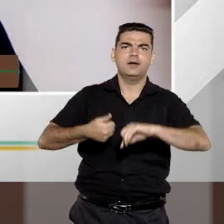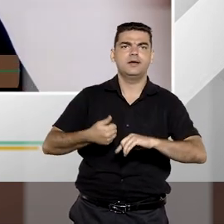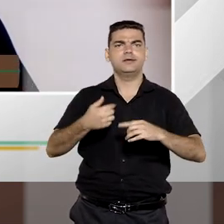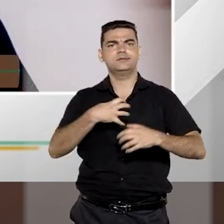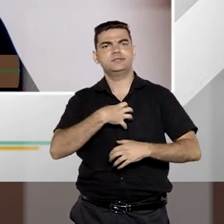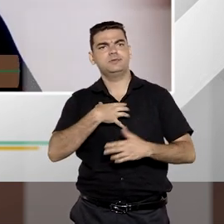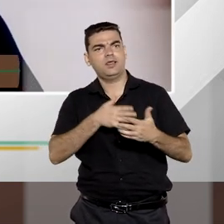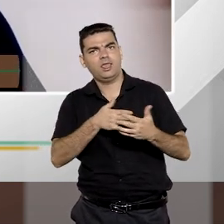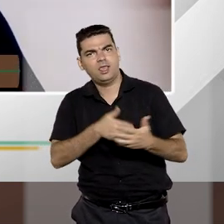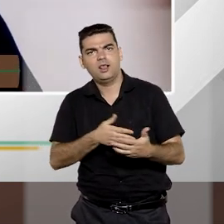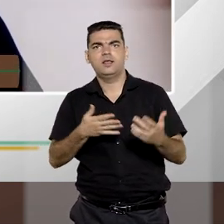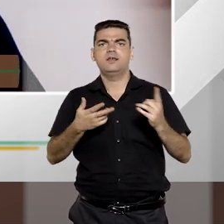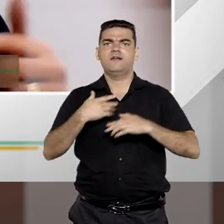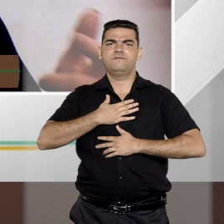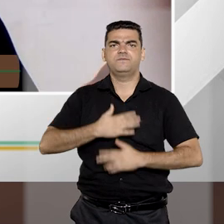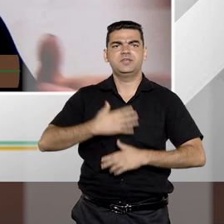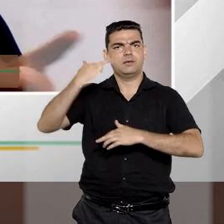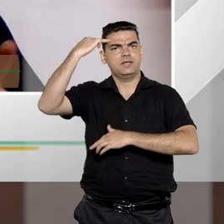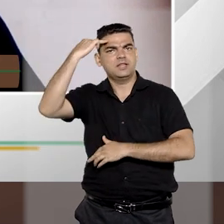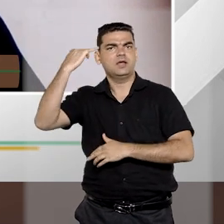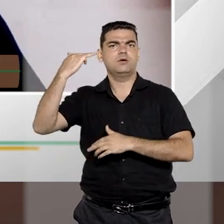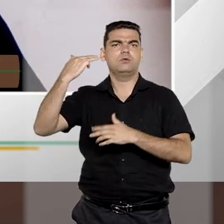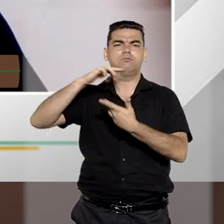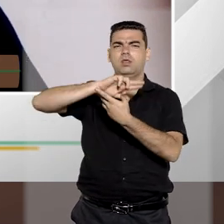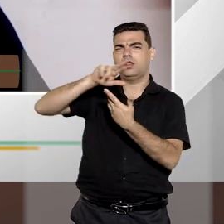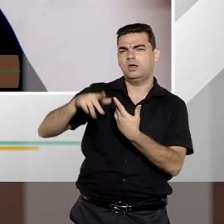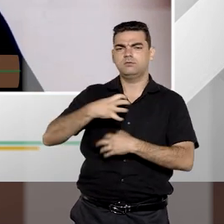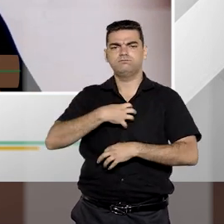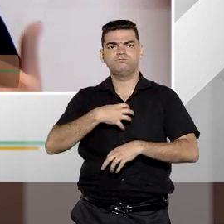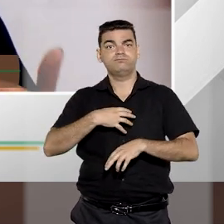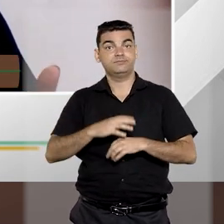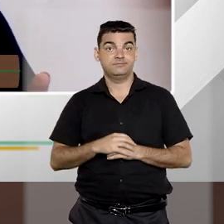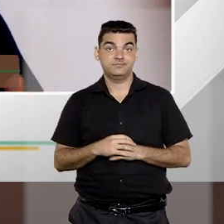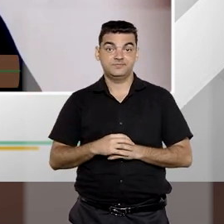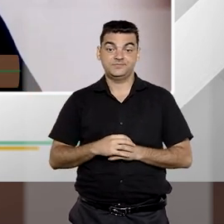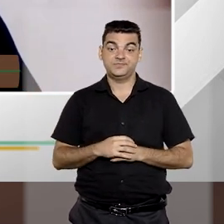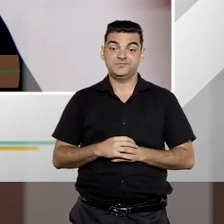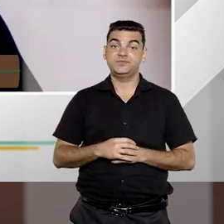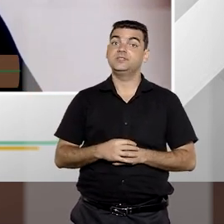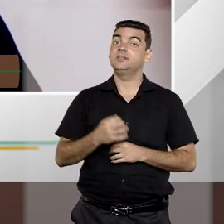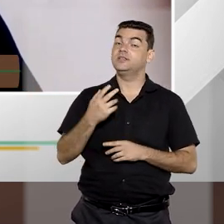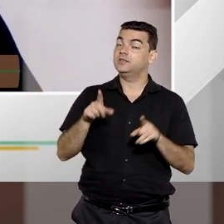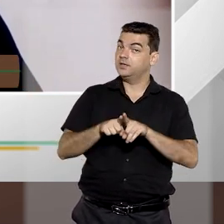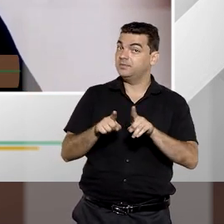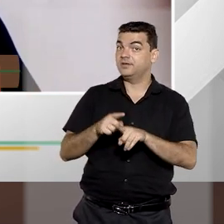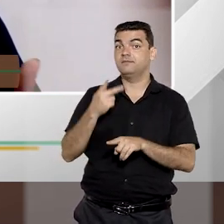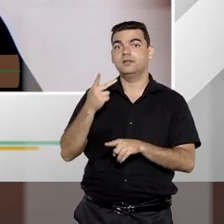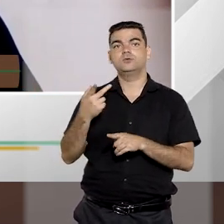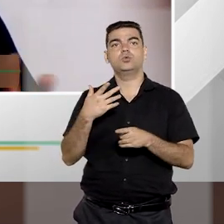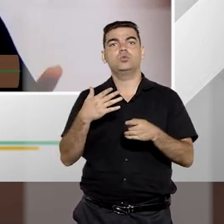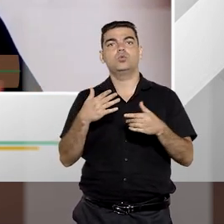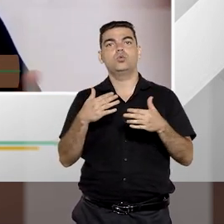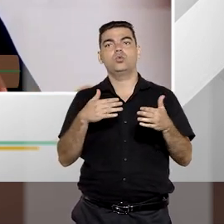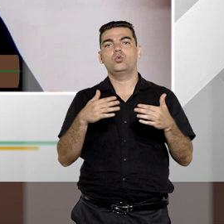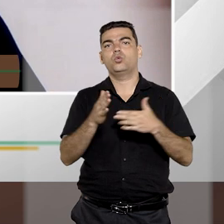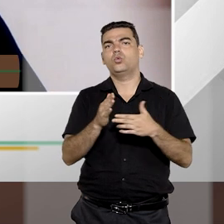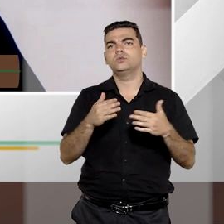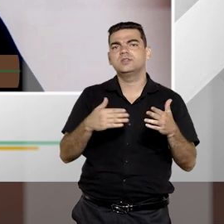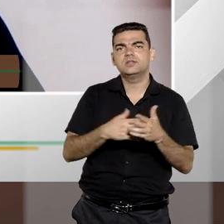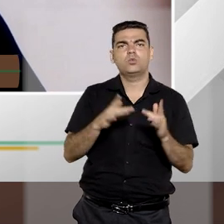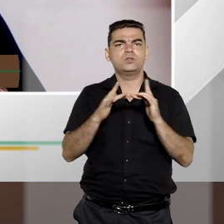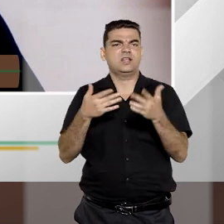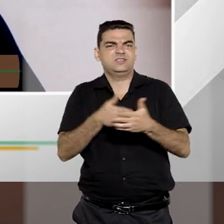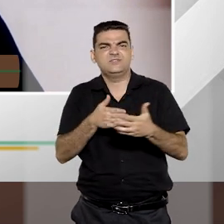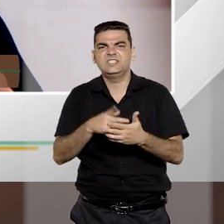longo prazo, de natureza física, mental, intelectual, sensorial, e aí fala também sobre essa questão da interação com mais